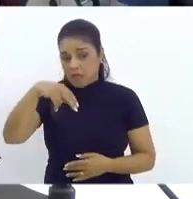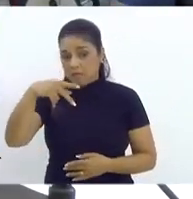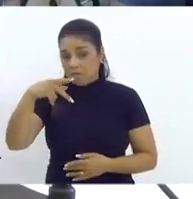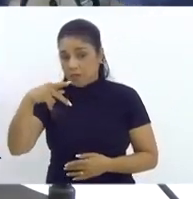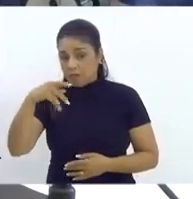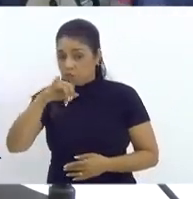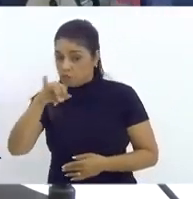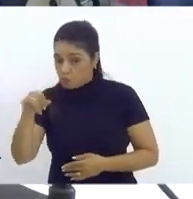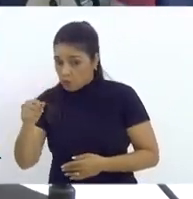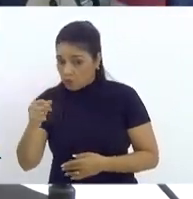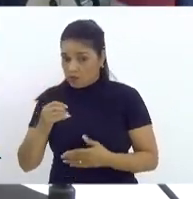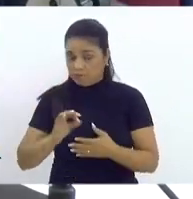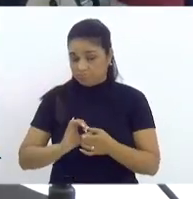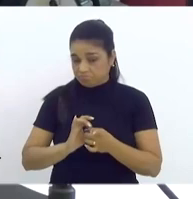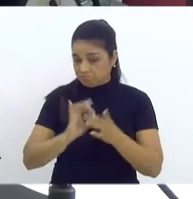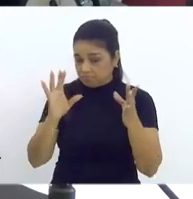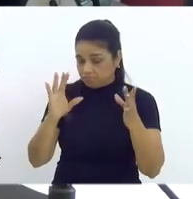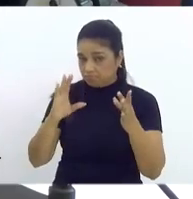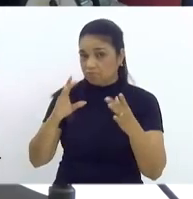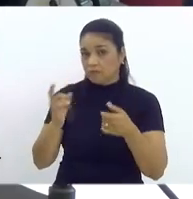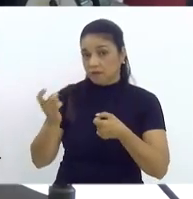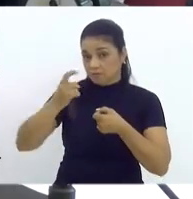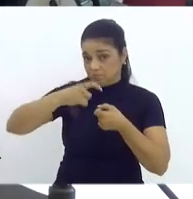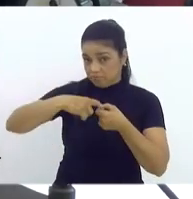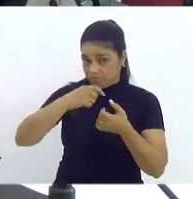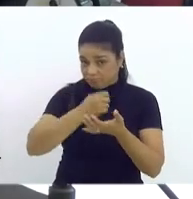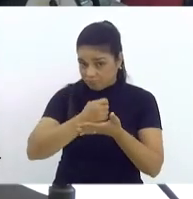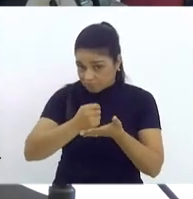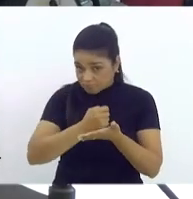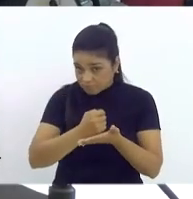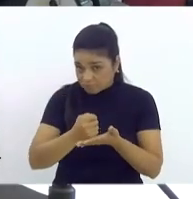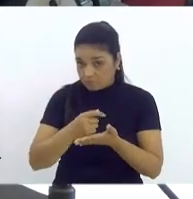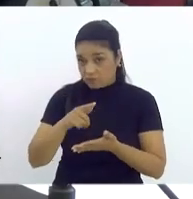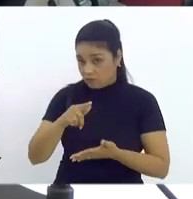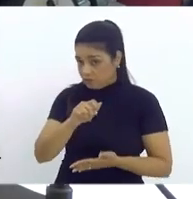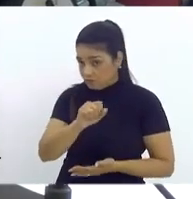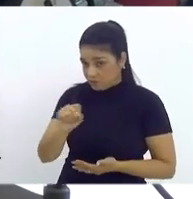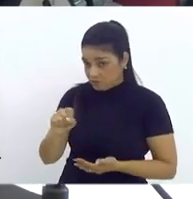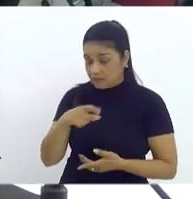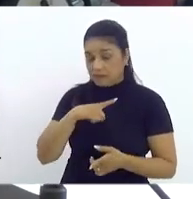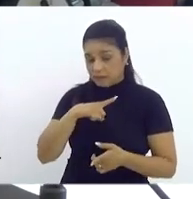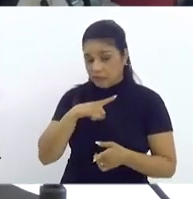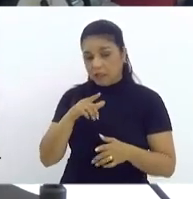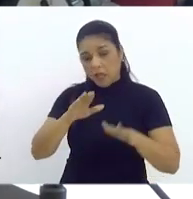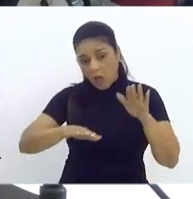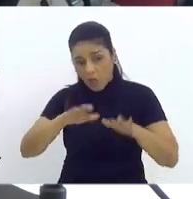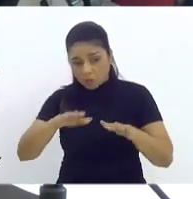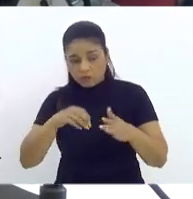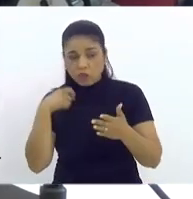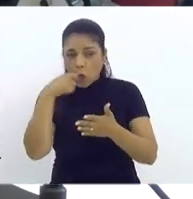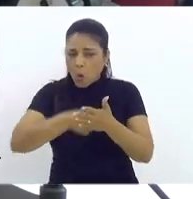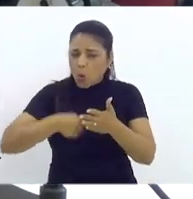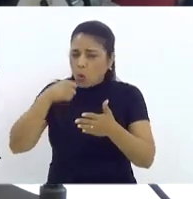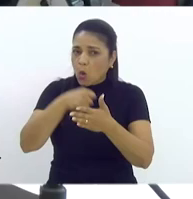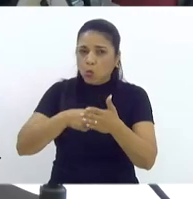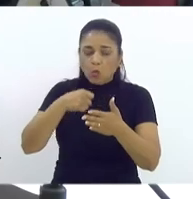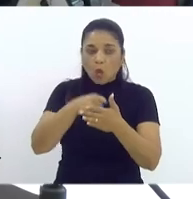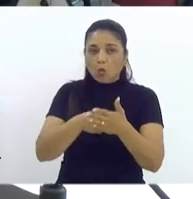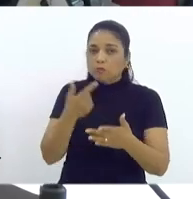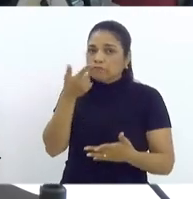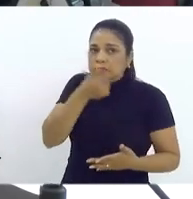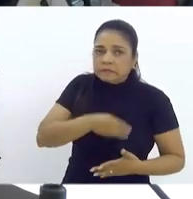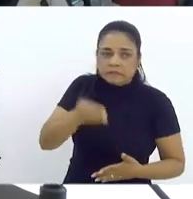assim, repetidamente, e tem muitos que às vezes luta por uma concessão e não